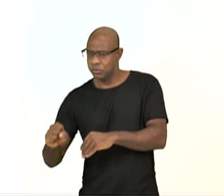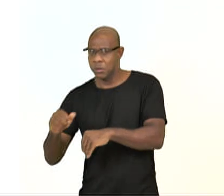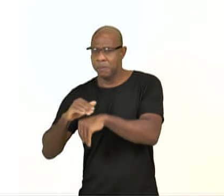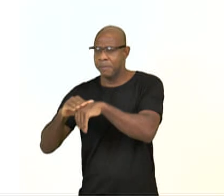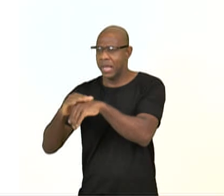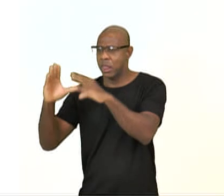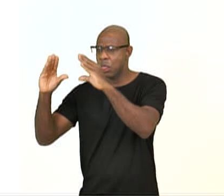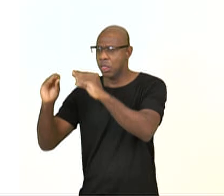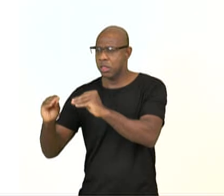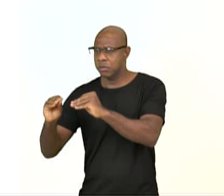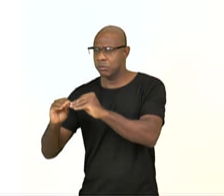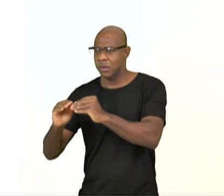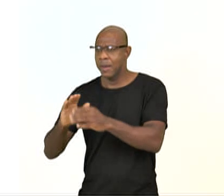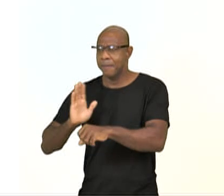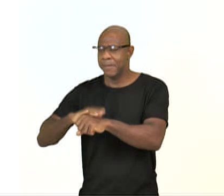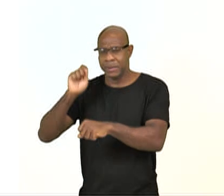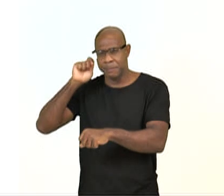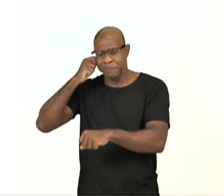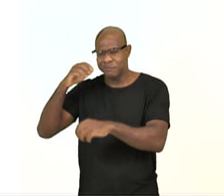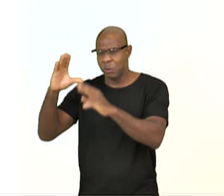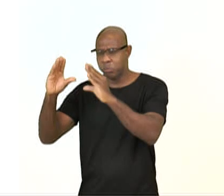Pós Segunda Guerra Mundial,